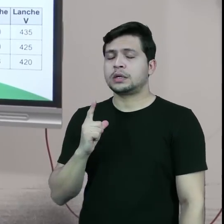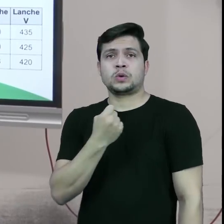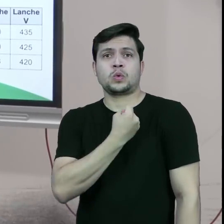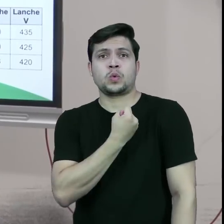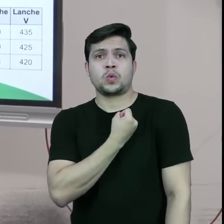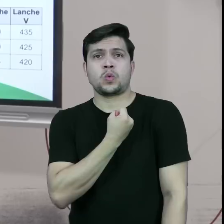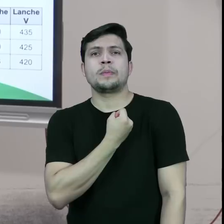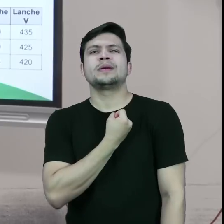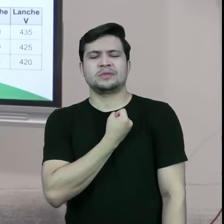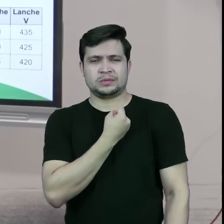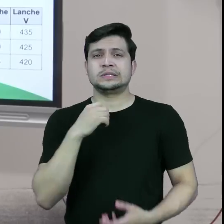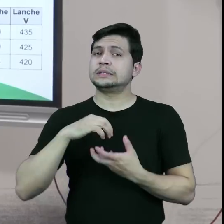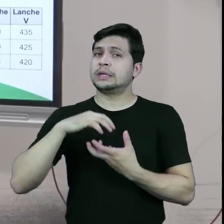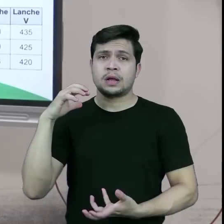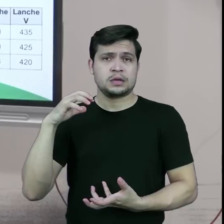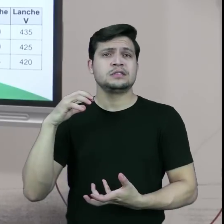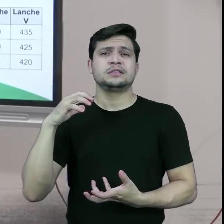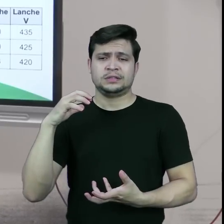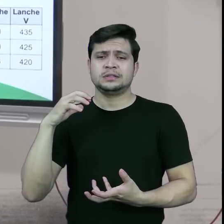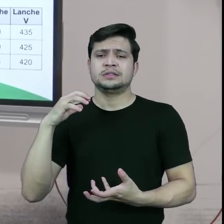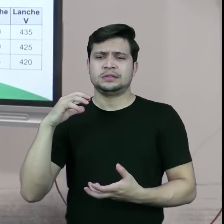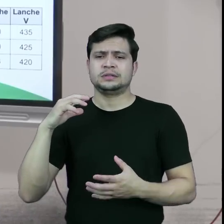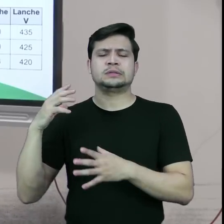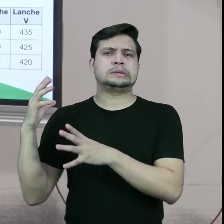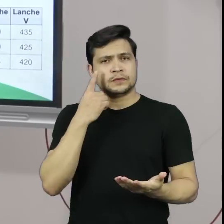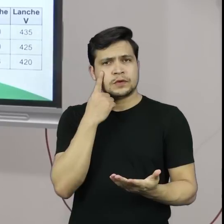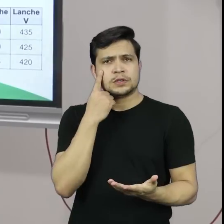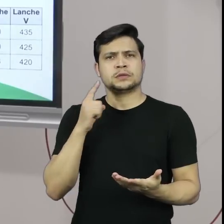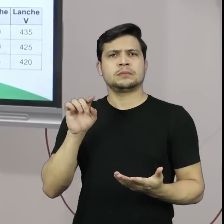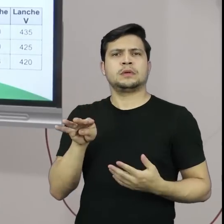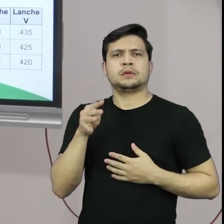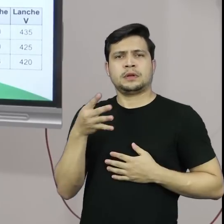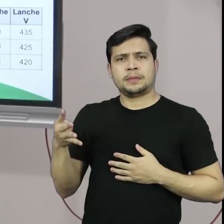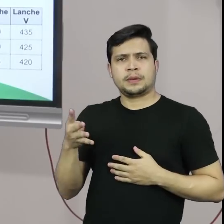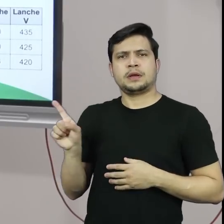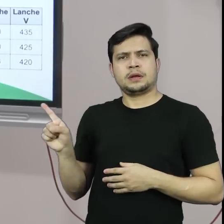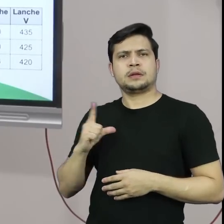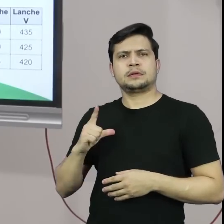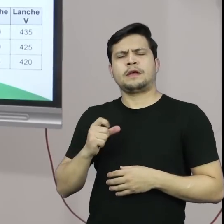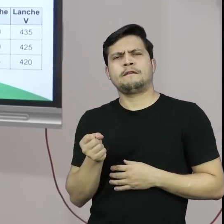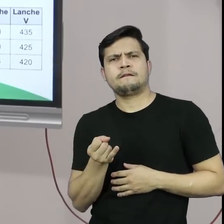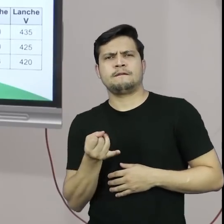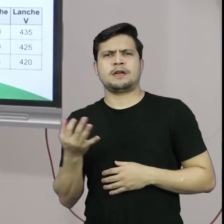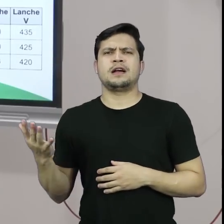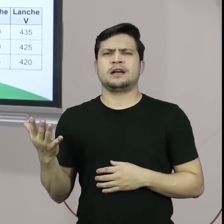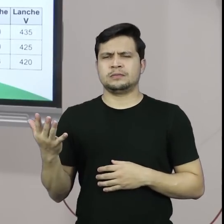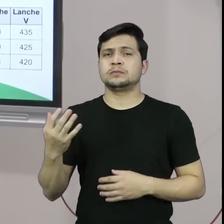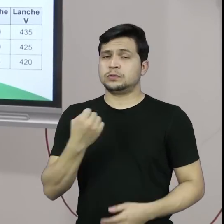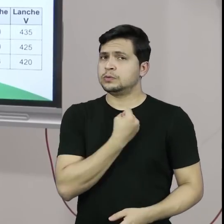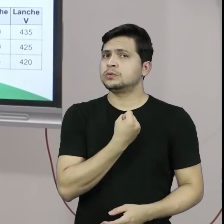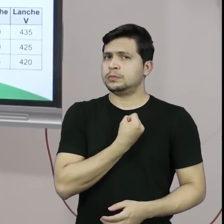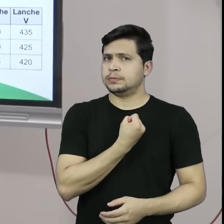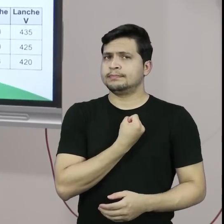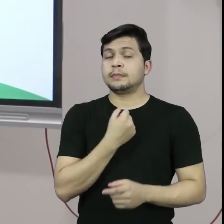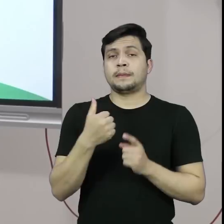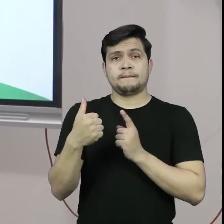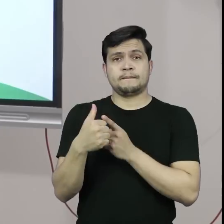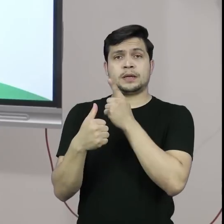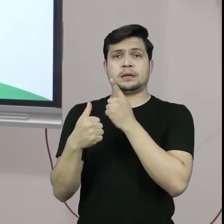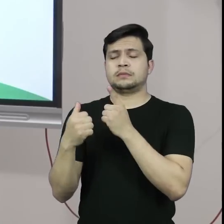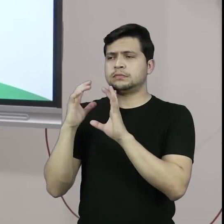edições especiais. Os lanches foram oferecidos pelo mesmo período de tempo em todos os franqueados. O tipo que apresentasse a maior média por